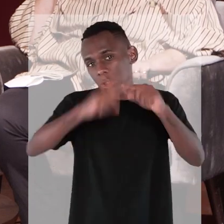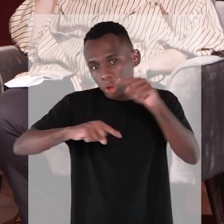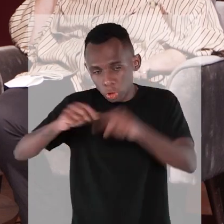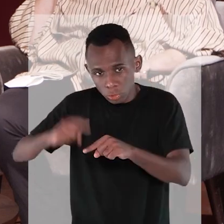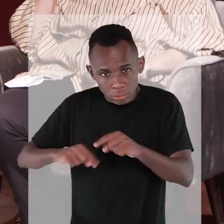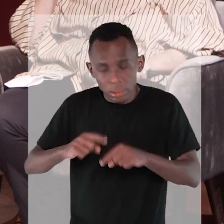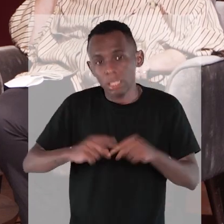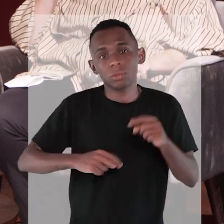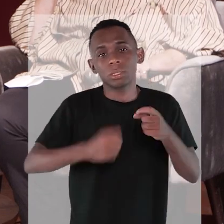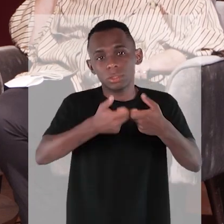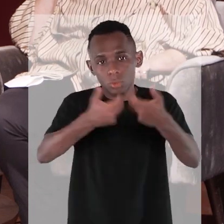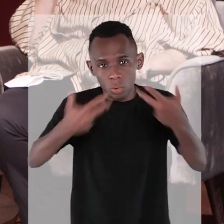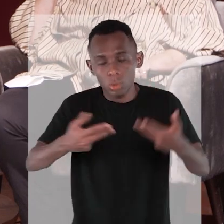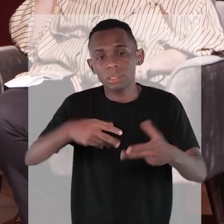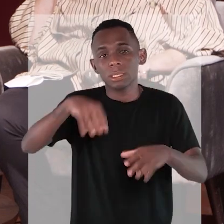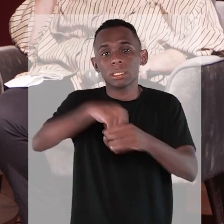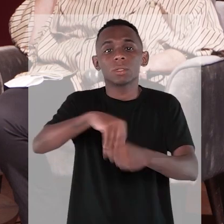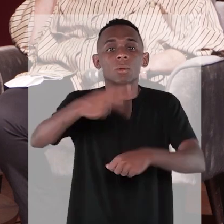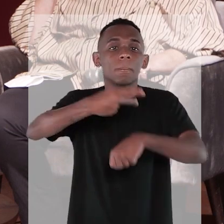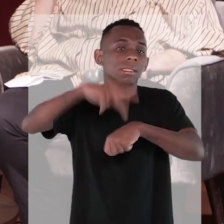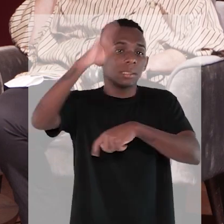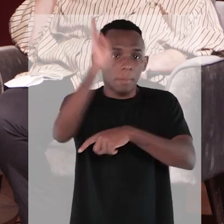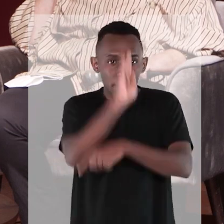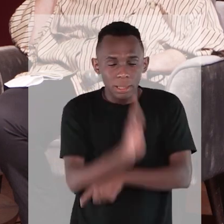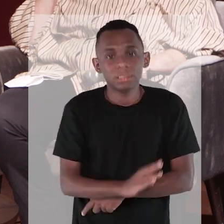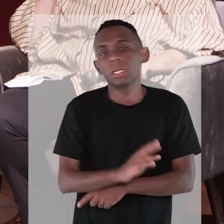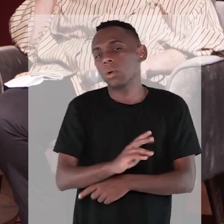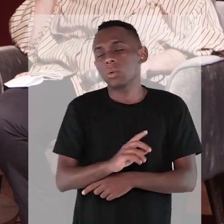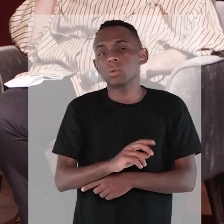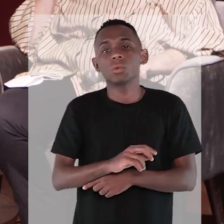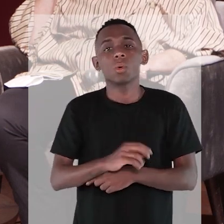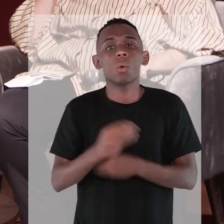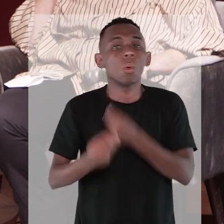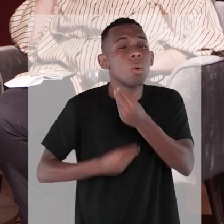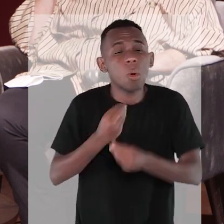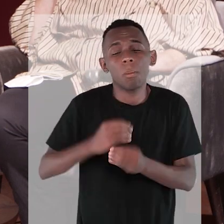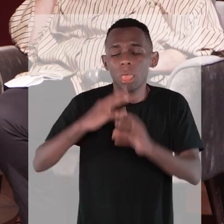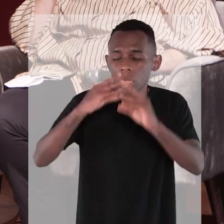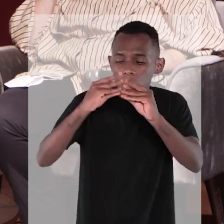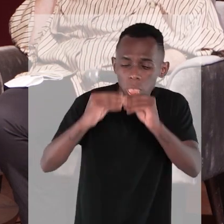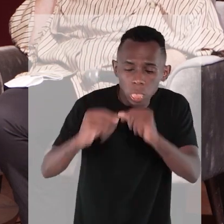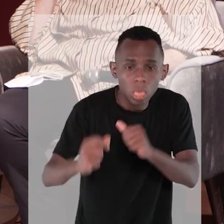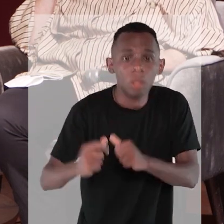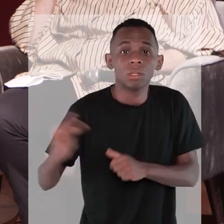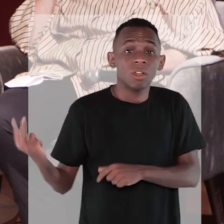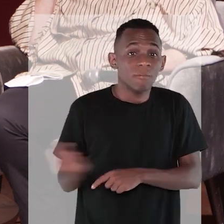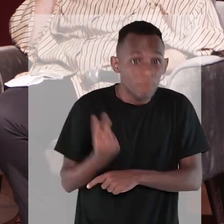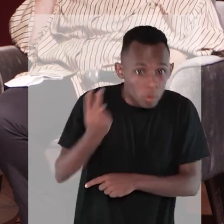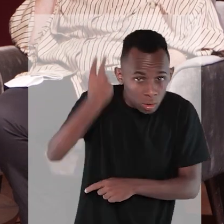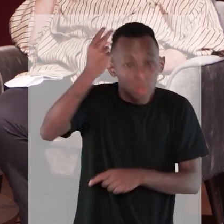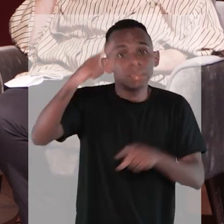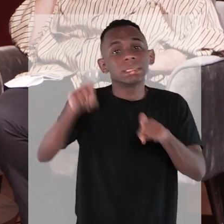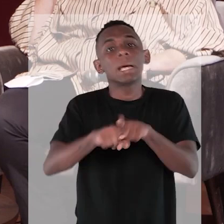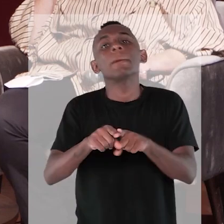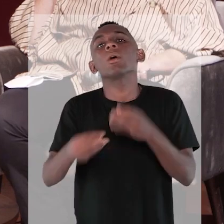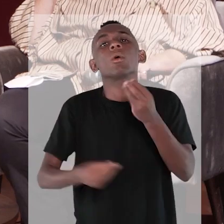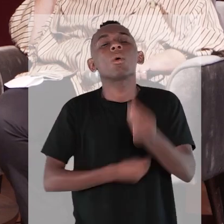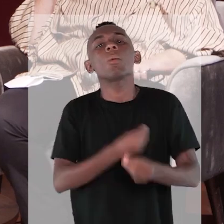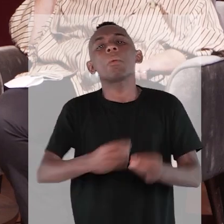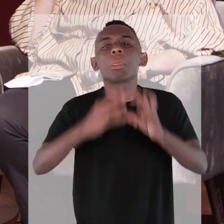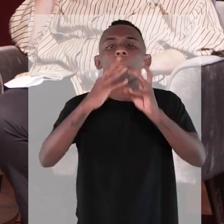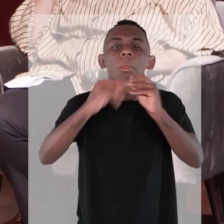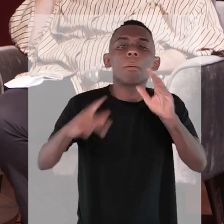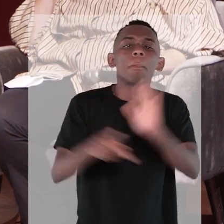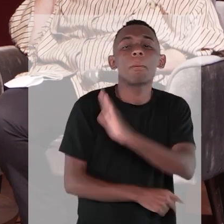do patrimônio do país, enfim, o patrimônio biológico do país, e por aí vai. Então, esse livro é